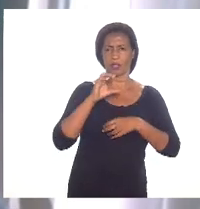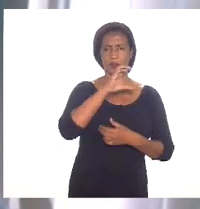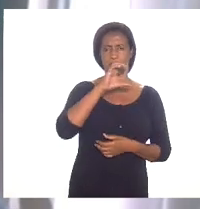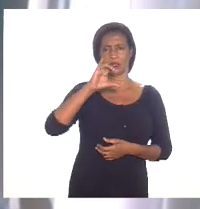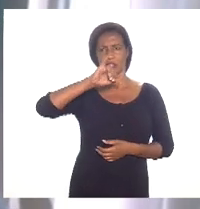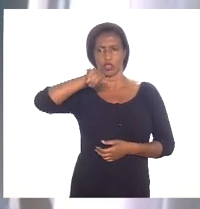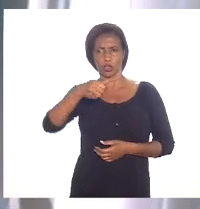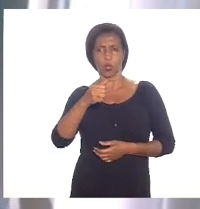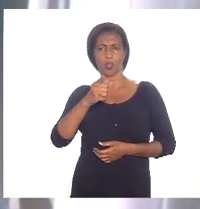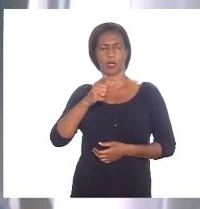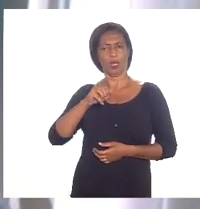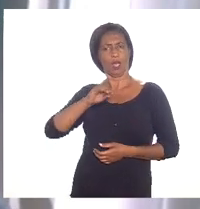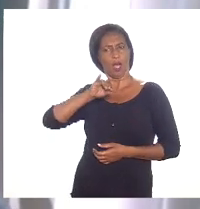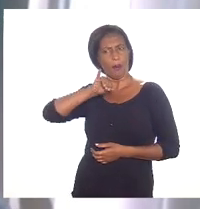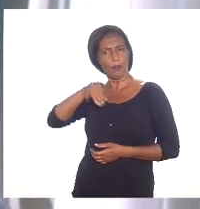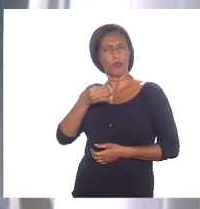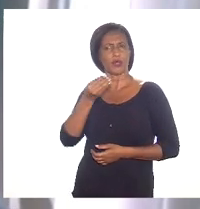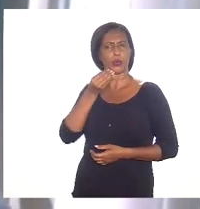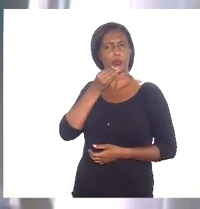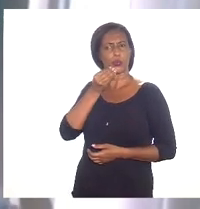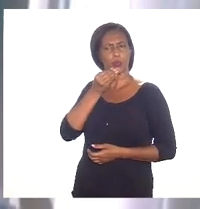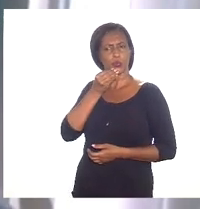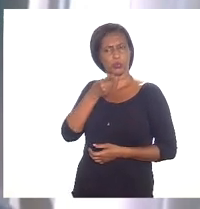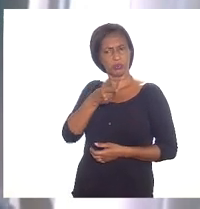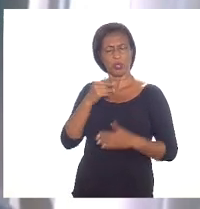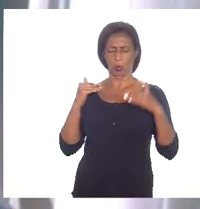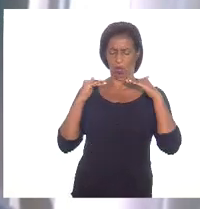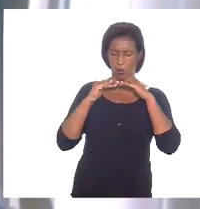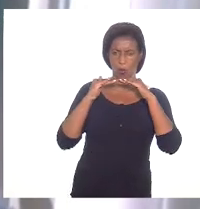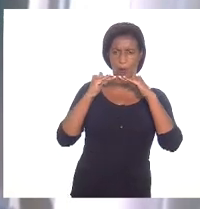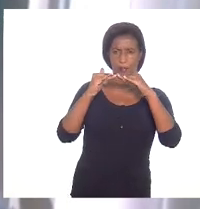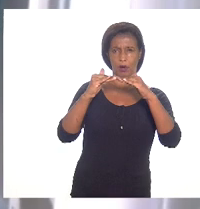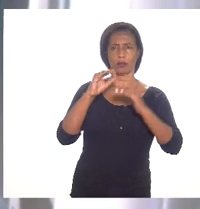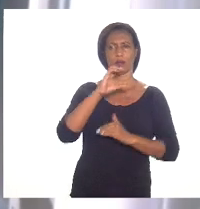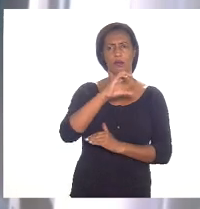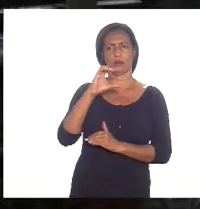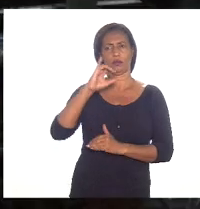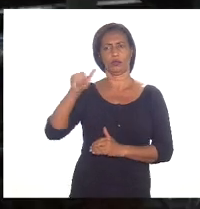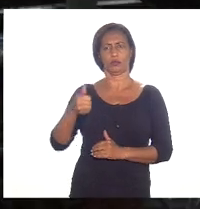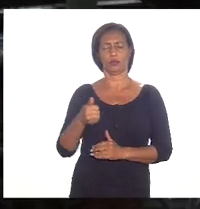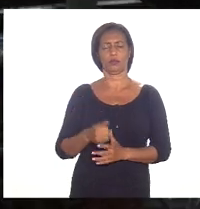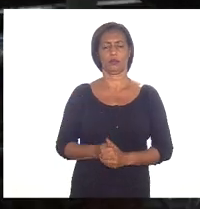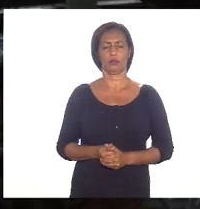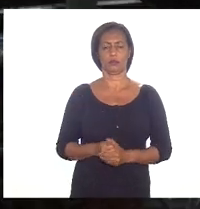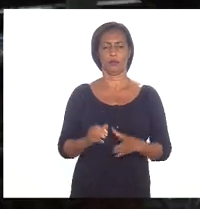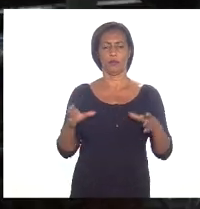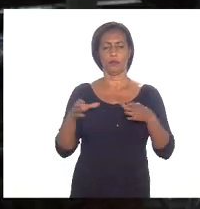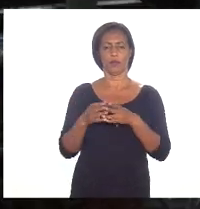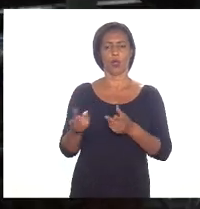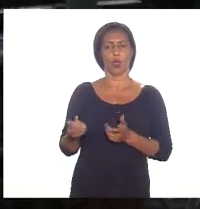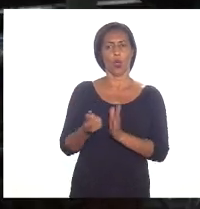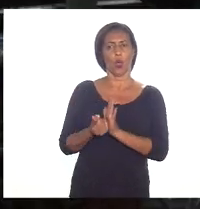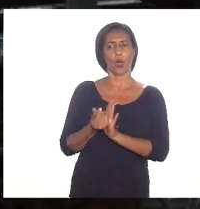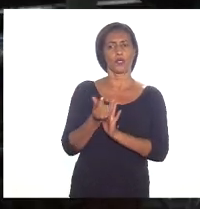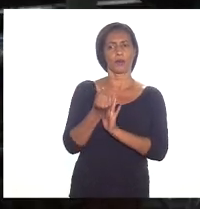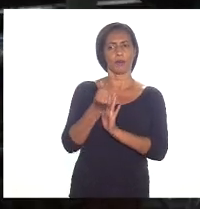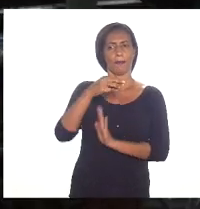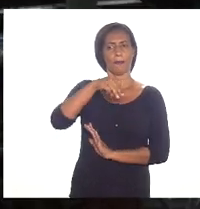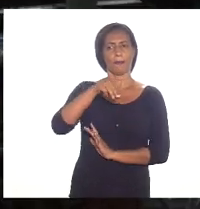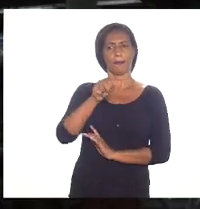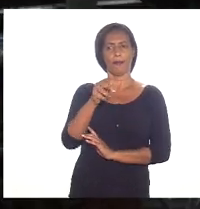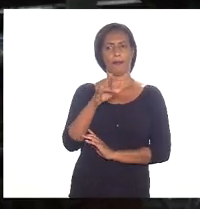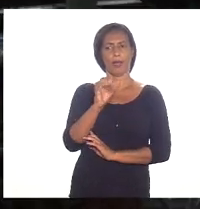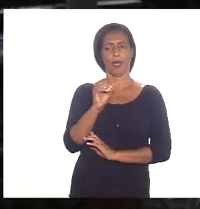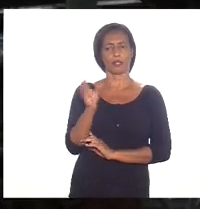aproveitou essas emendas, portanto, o parecer da Comissão de Economia acompanha o parecer da CCJ. Pela Comissão de Orçamento, deputado Márcio